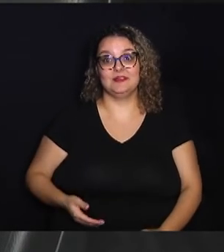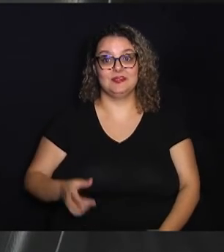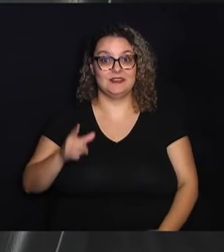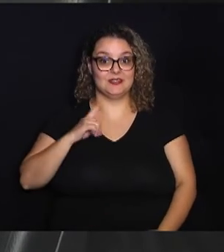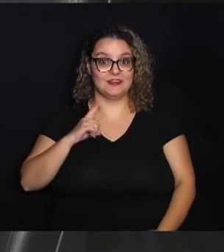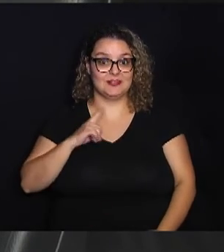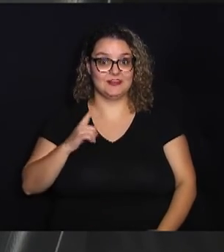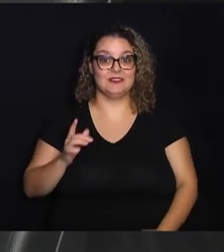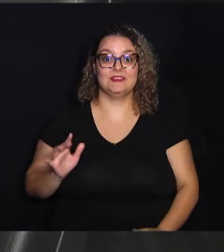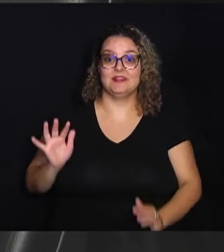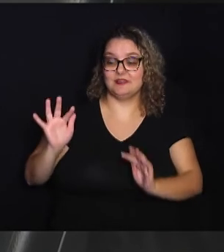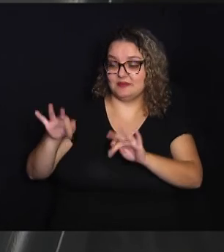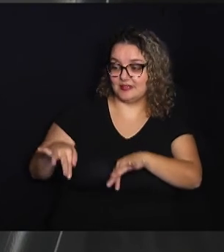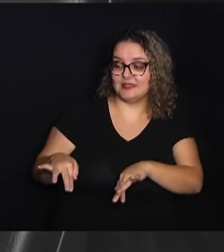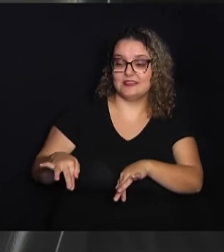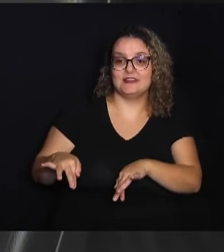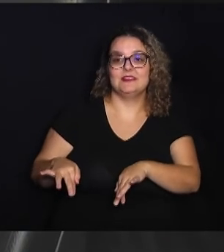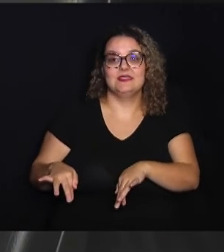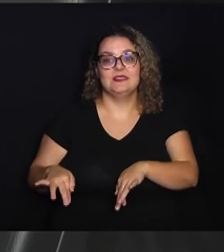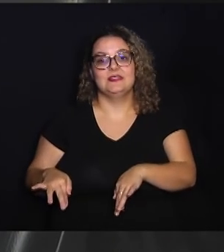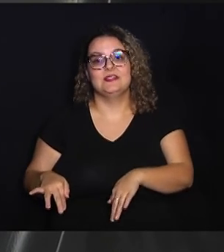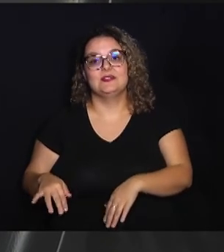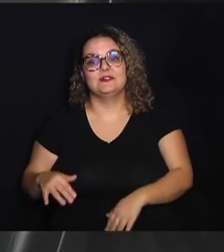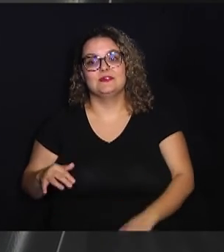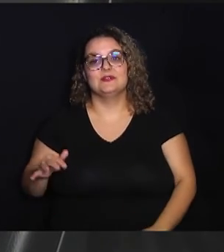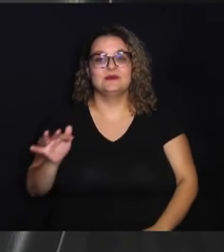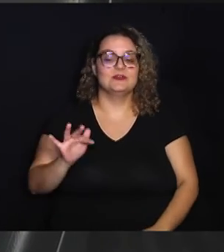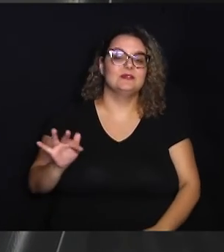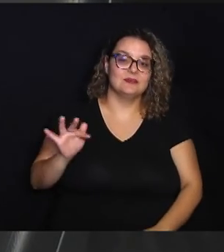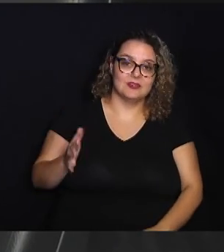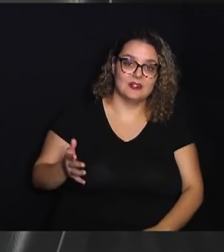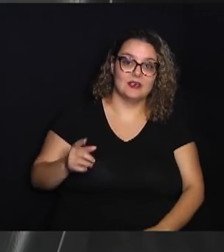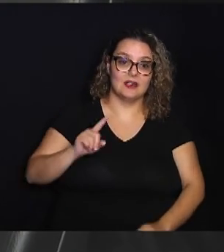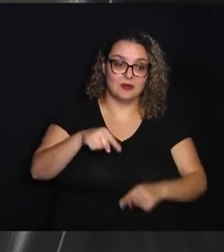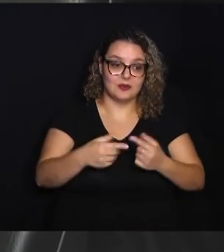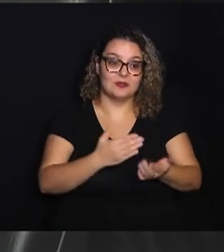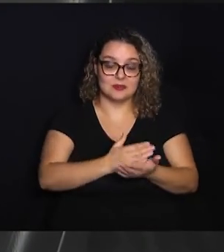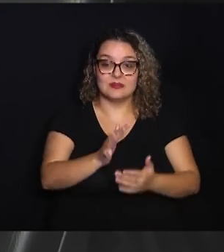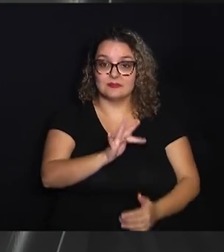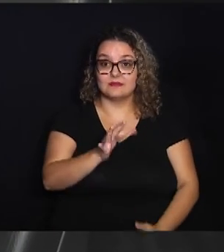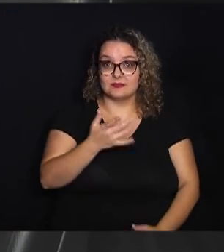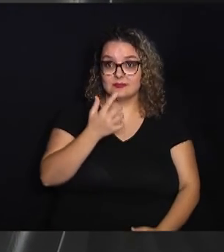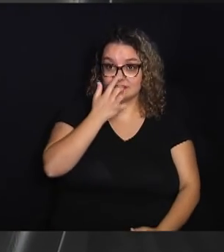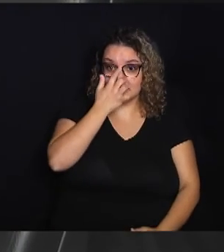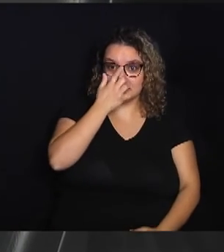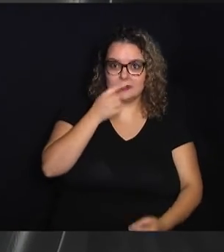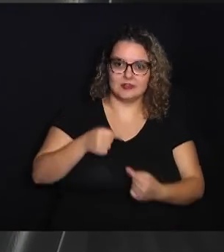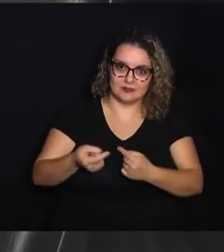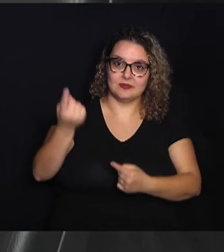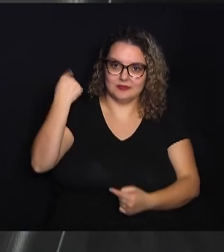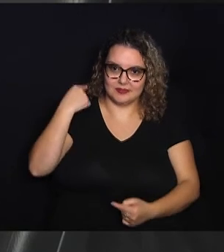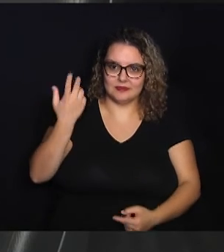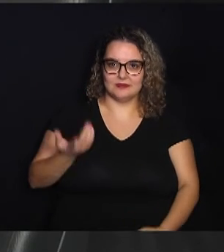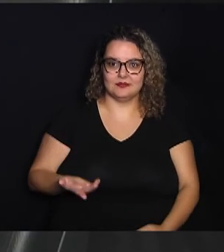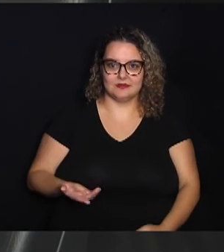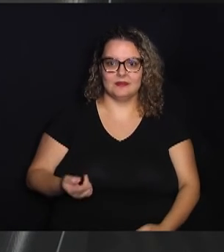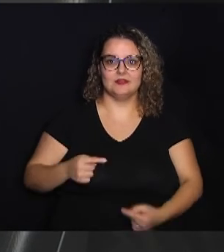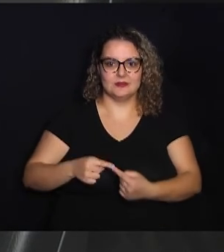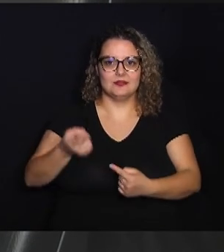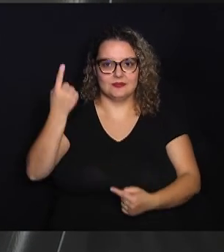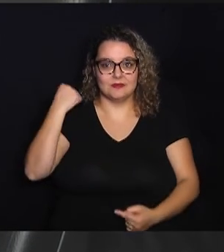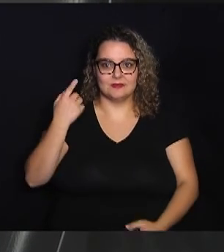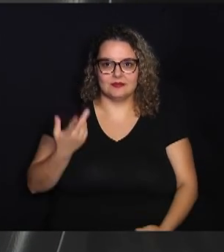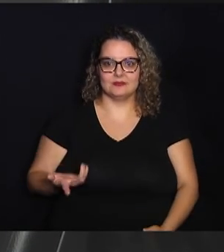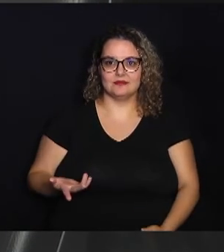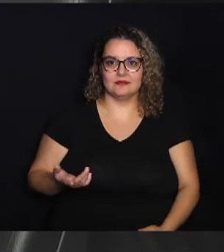já terminou a faculdade, a outra tá ainda no caminho. E às vezes eu paro, quer dizer, lá atrás, né? Eu vou falar de um tempo passado,